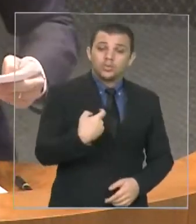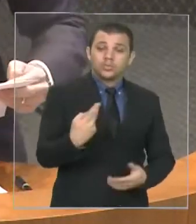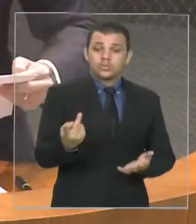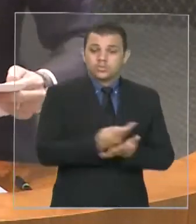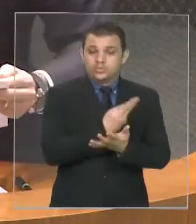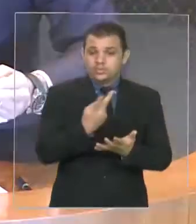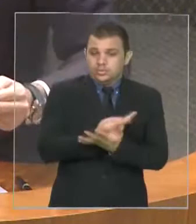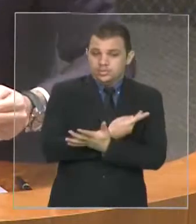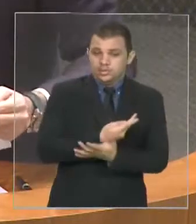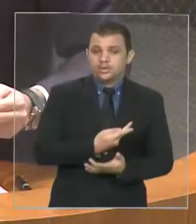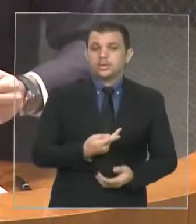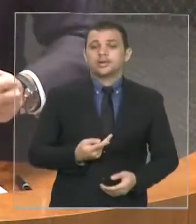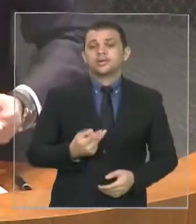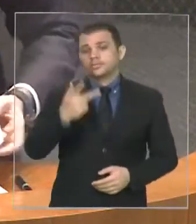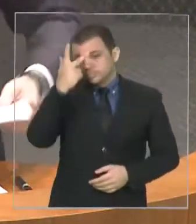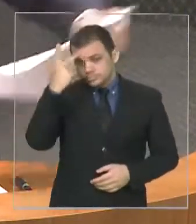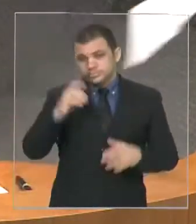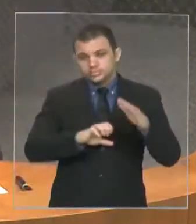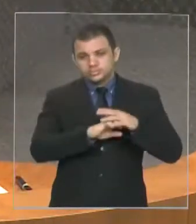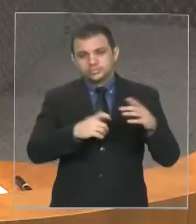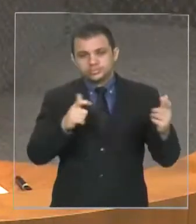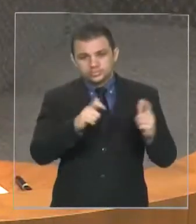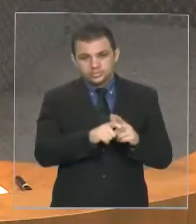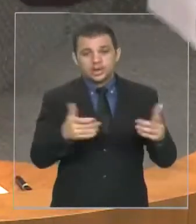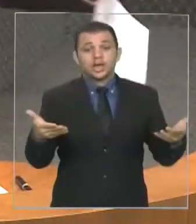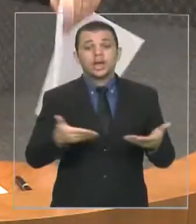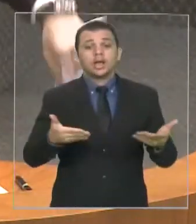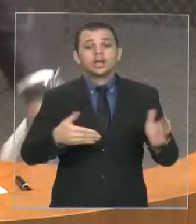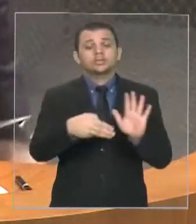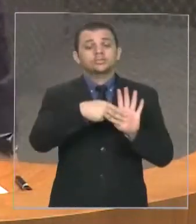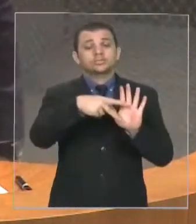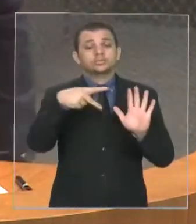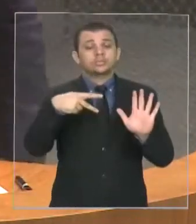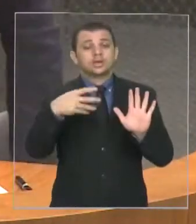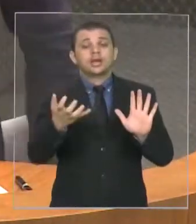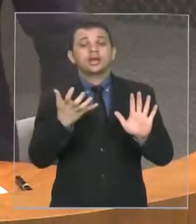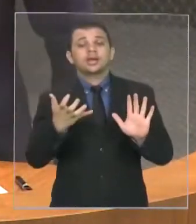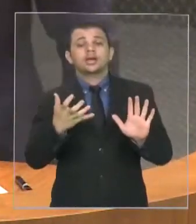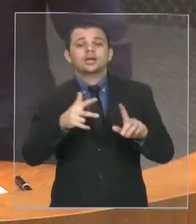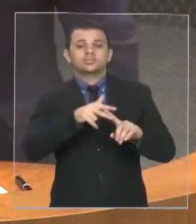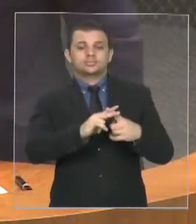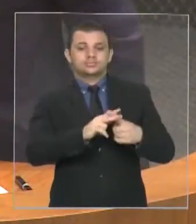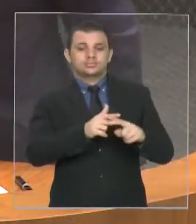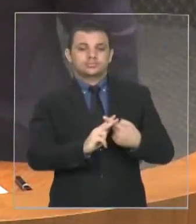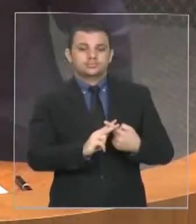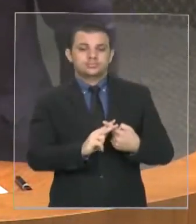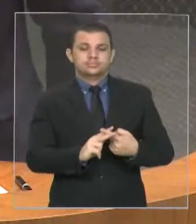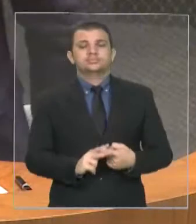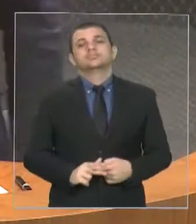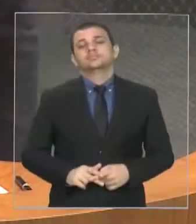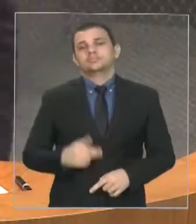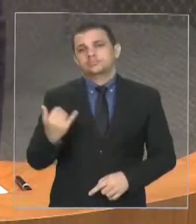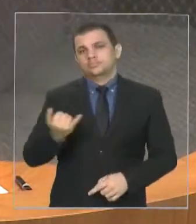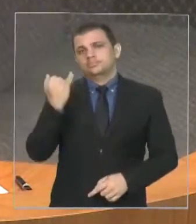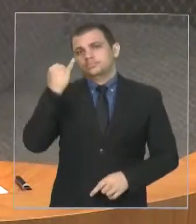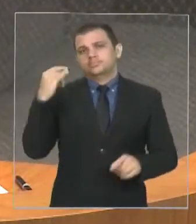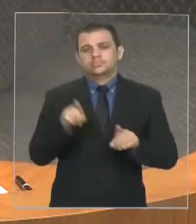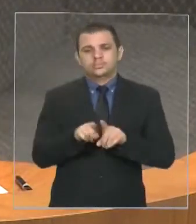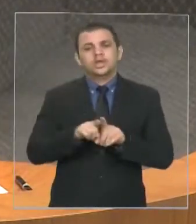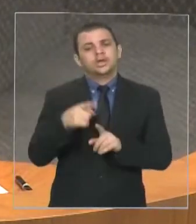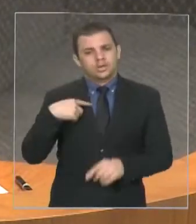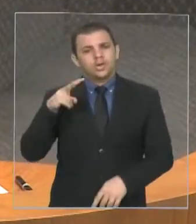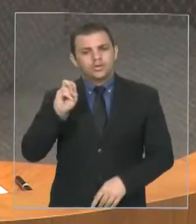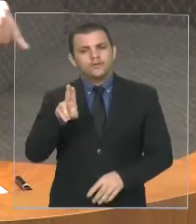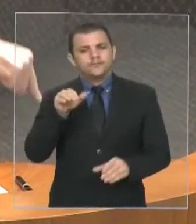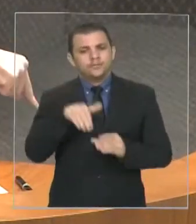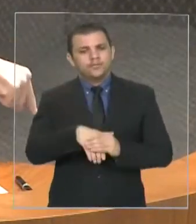os micro e pequenos empresários e que agora, com esta medida provisória, tenta corrigir. E é importante, é claro que eu vou votar a favor